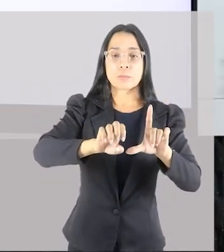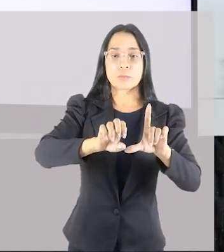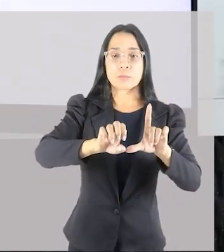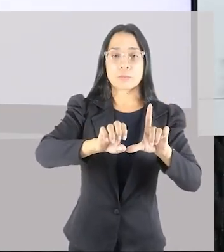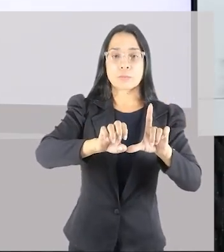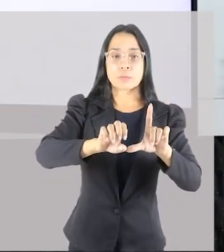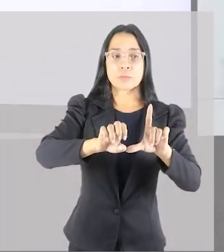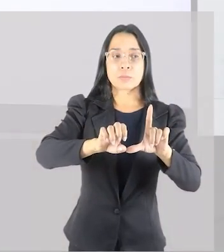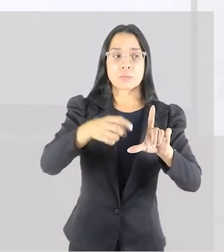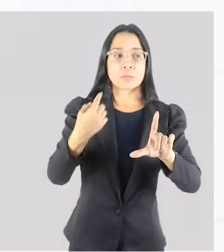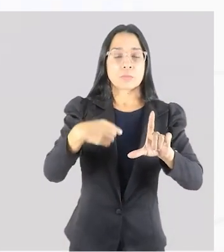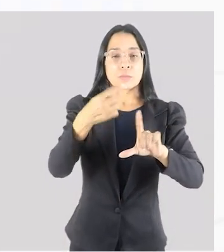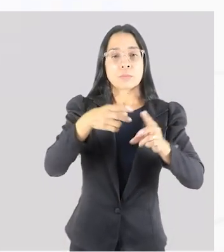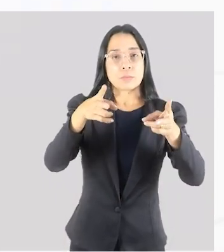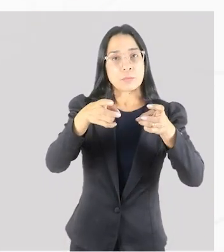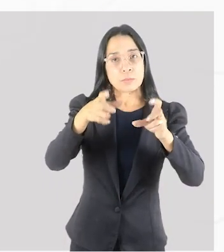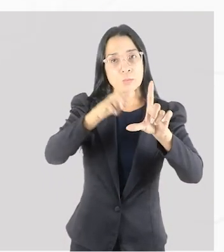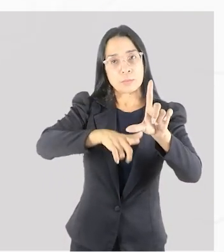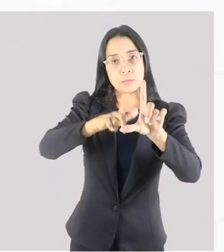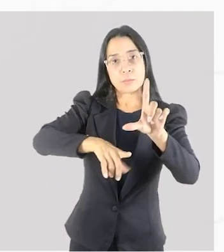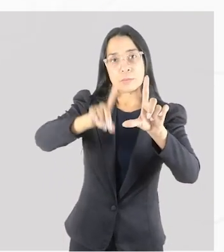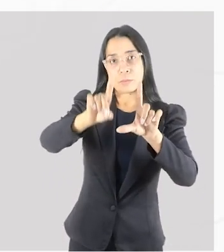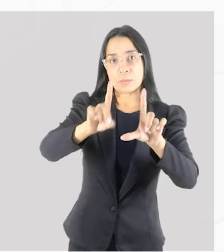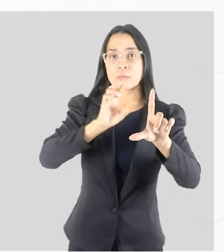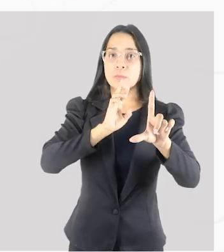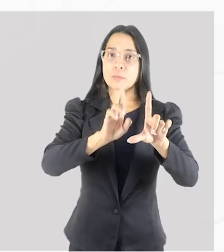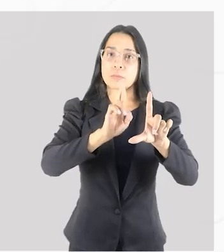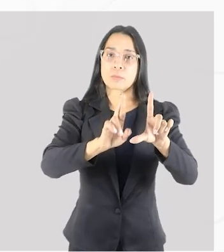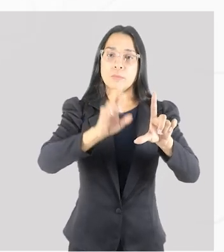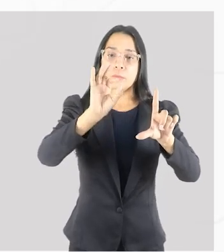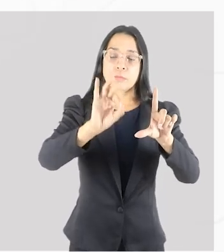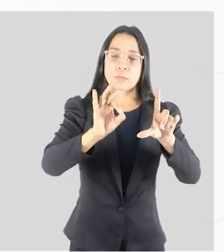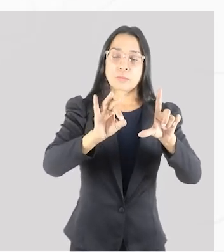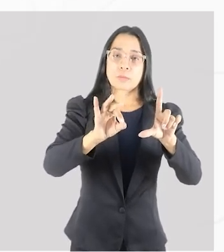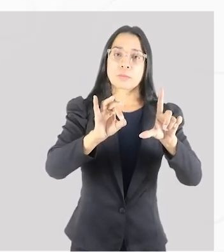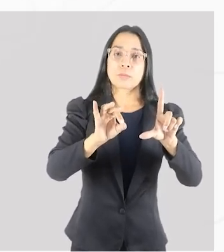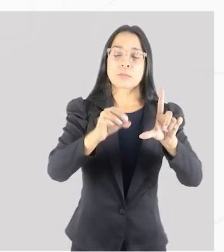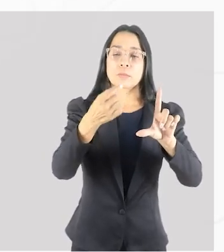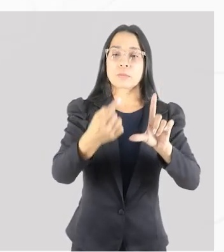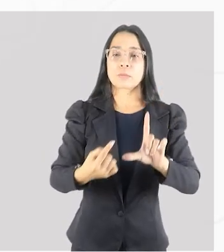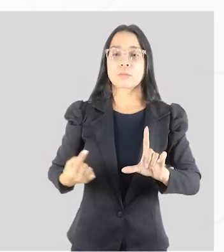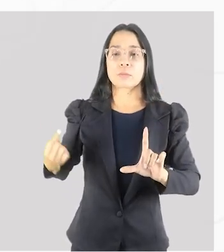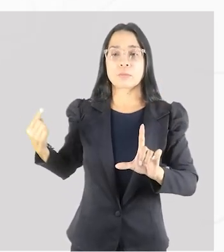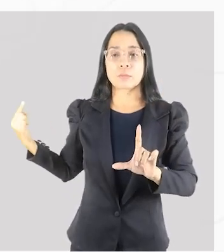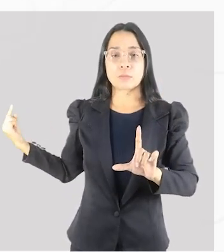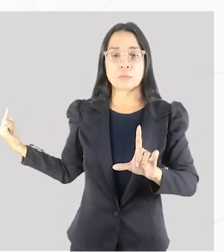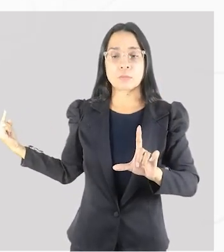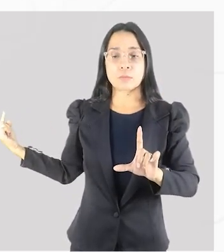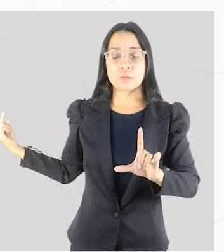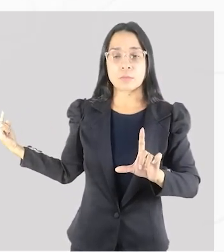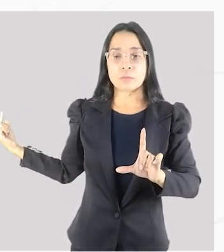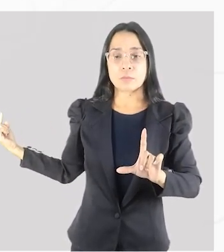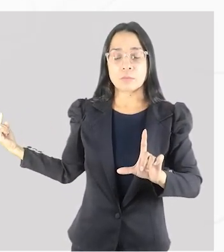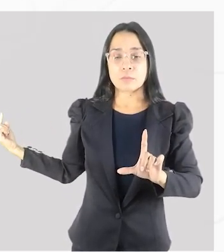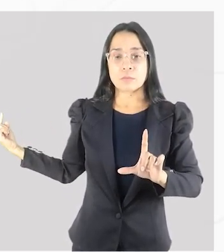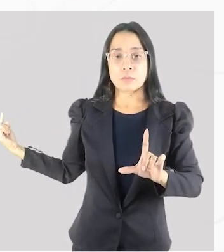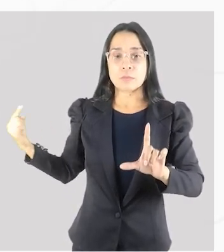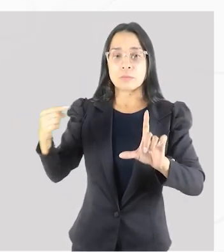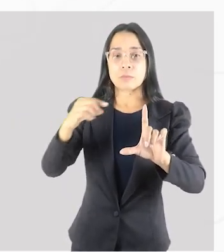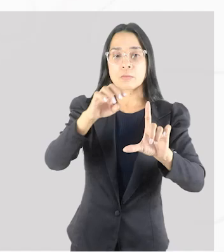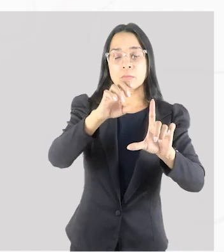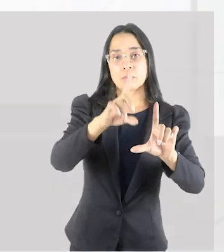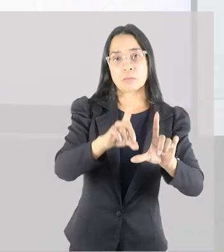nós vamos perceber realmente que a letra d de dado é a letra que mais se aproxima daquilo que nós esperamos encontrar